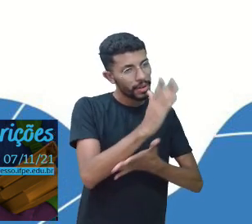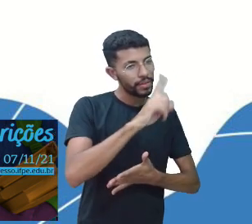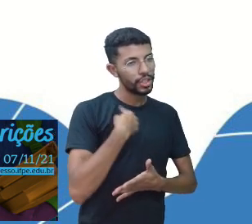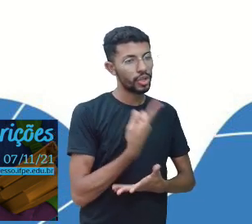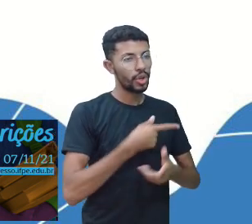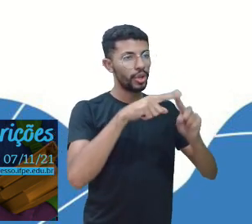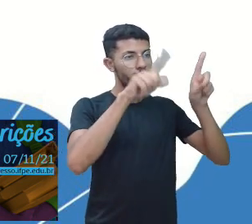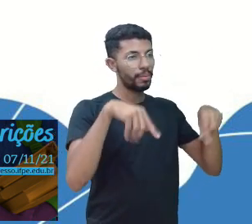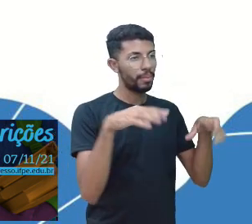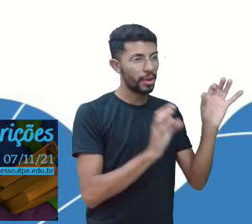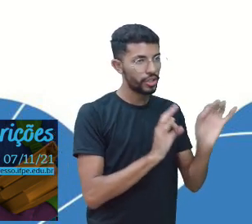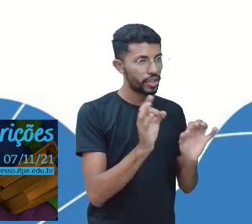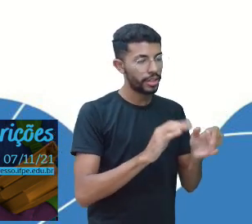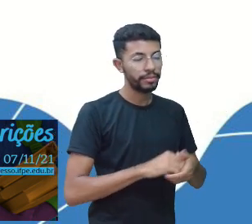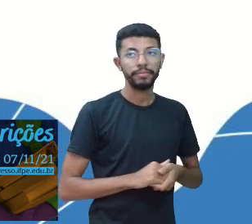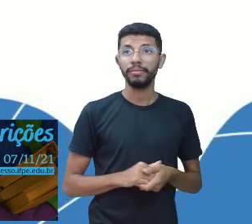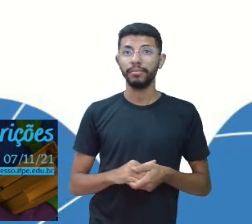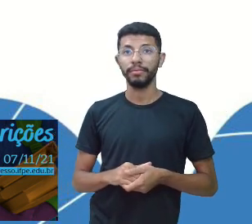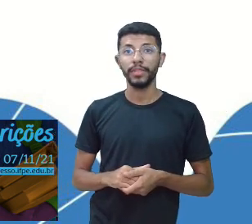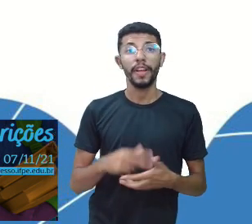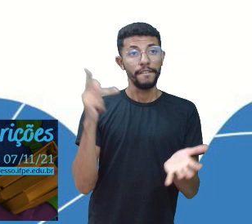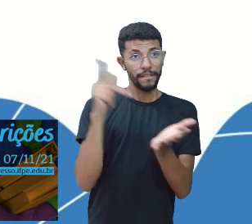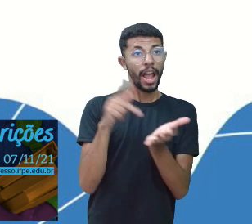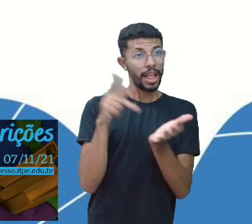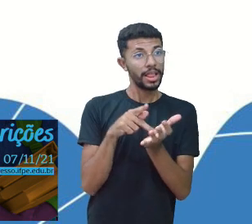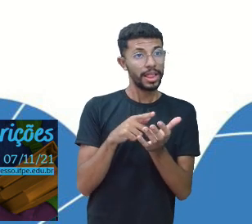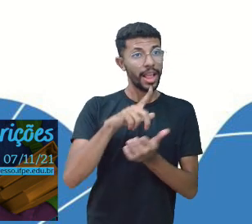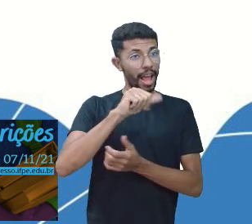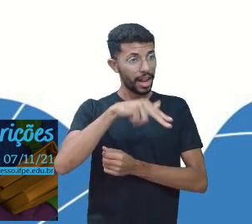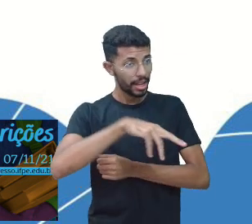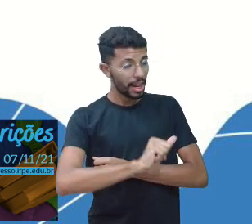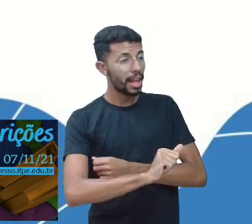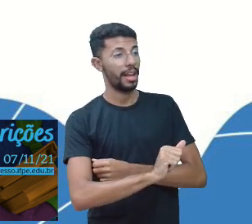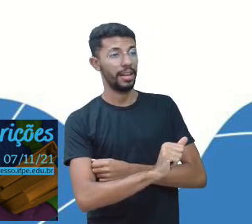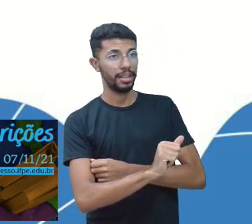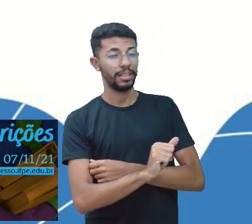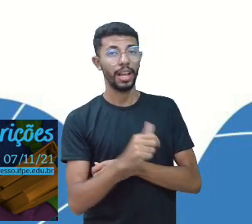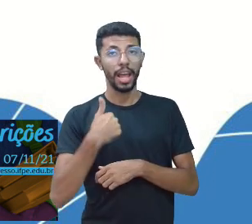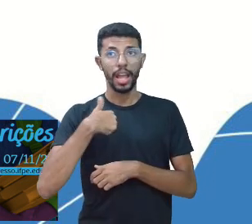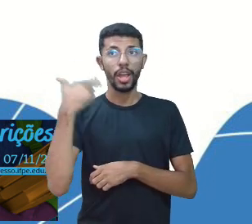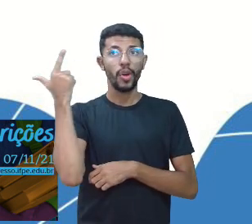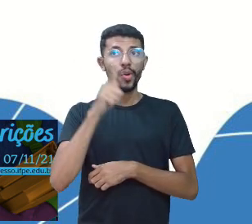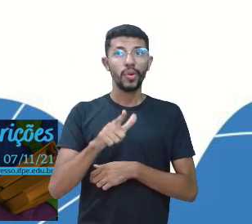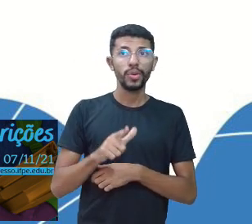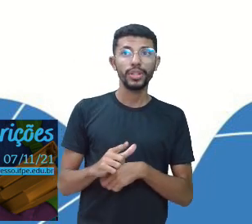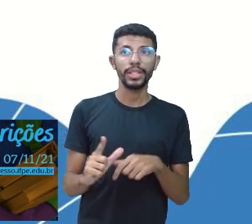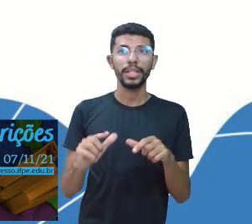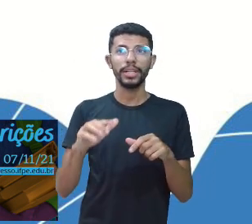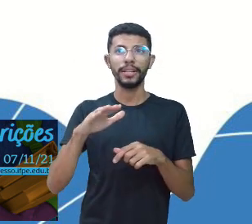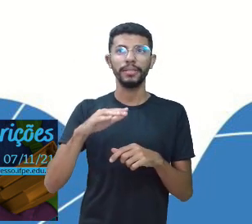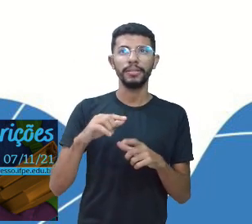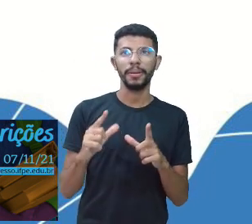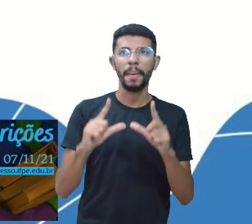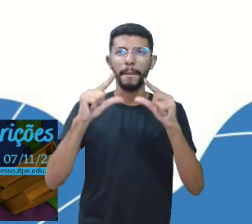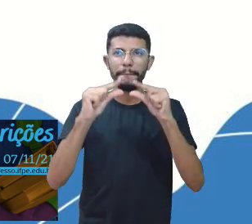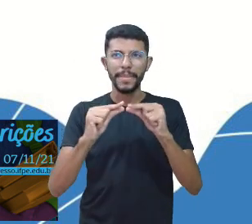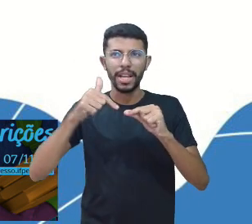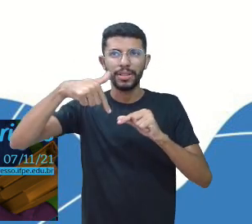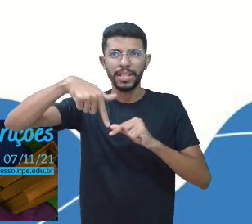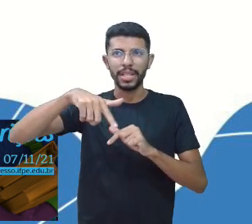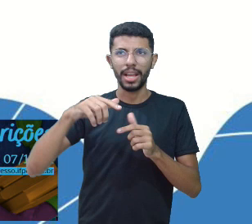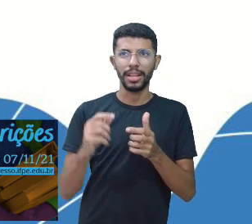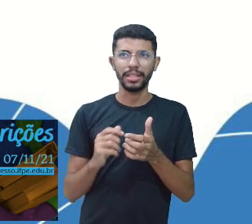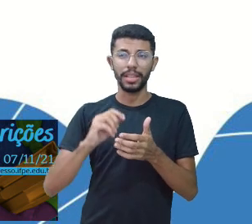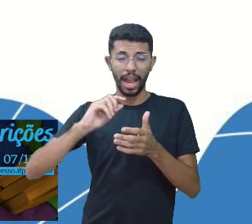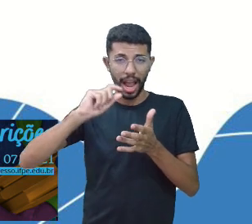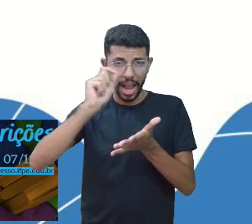nosso projeto. É verdade, Lana. Eu consegui menos 7 assinaturas que